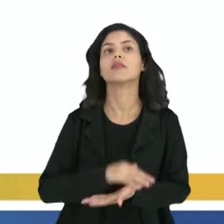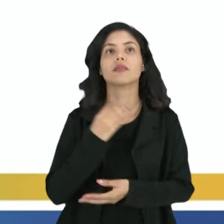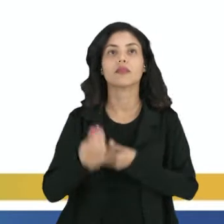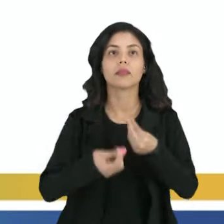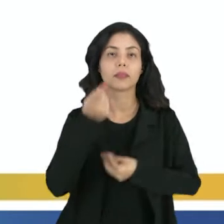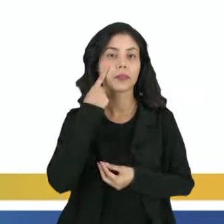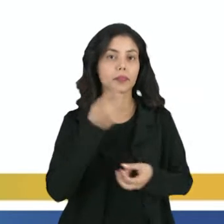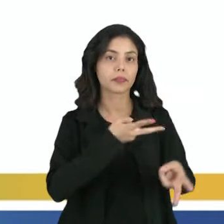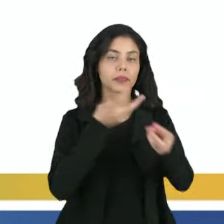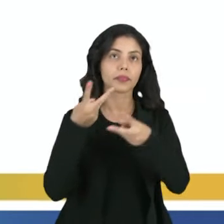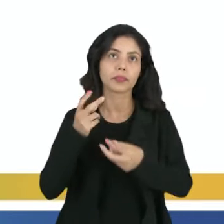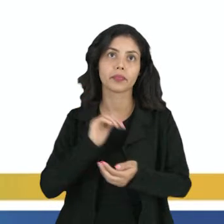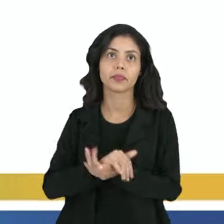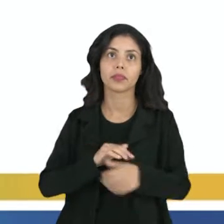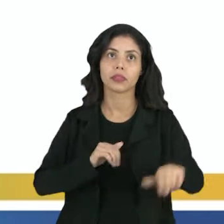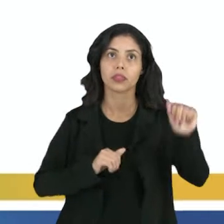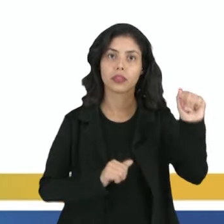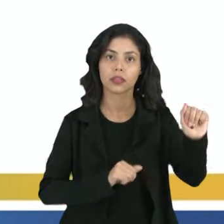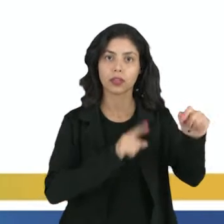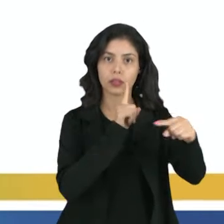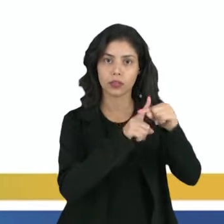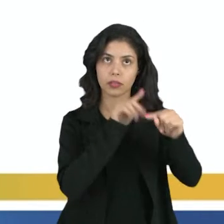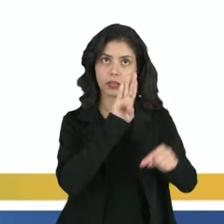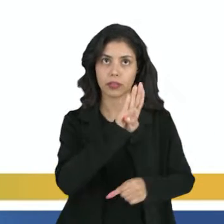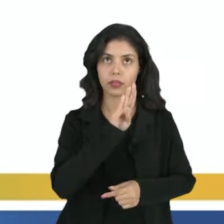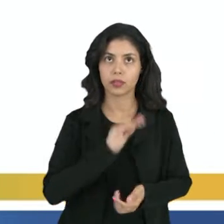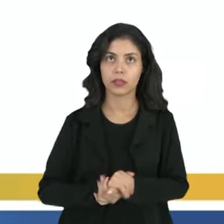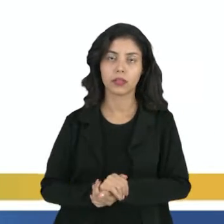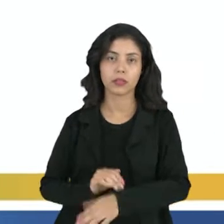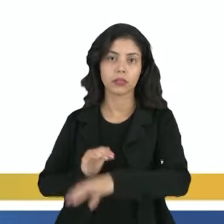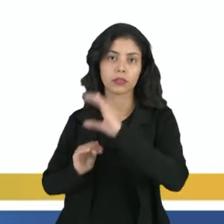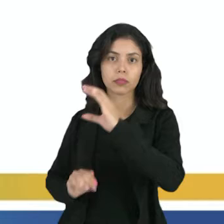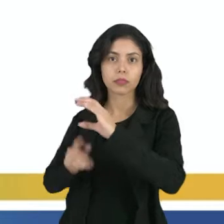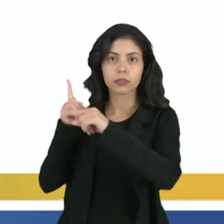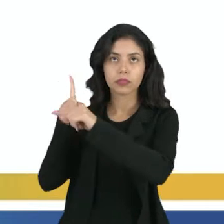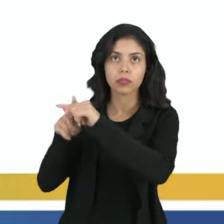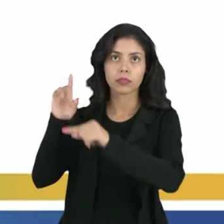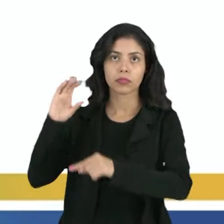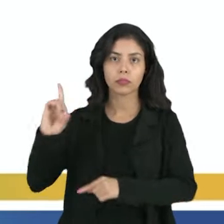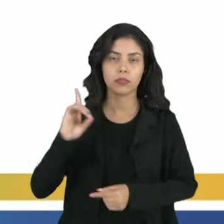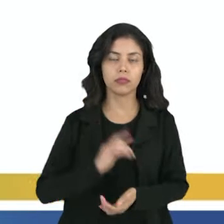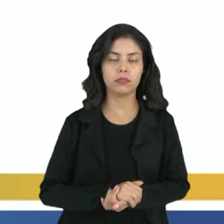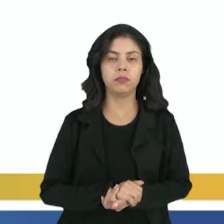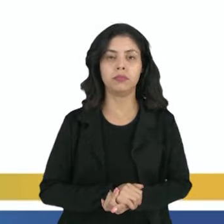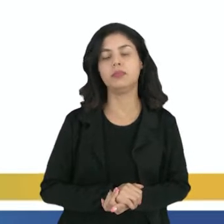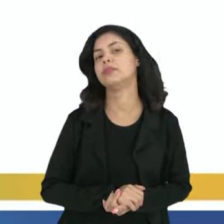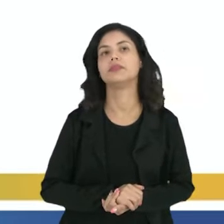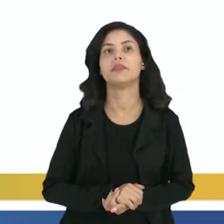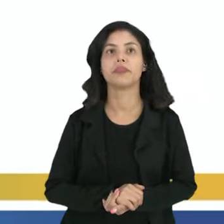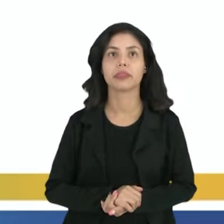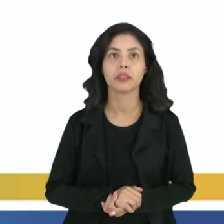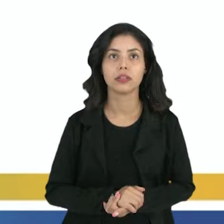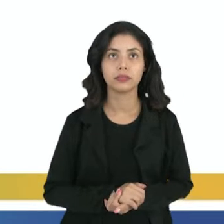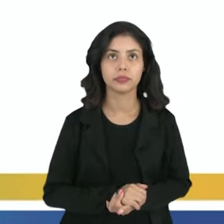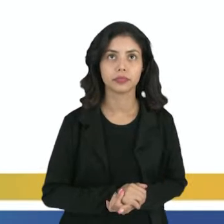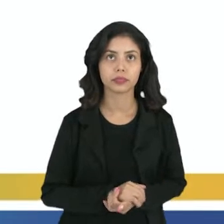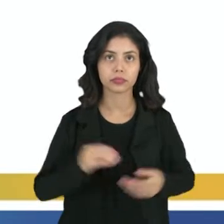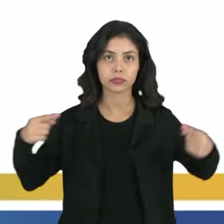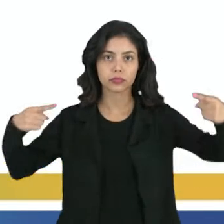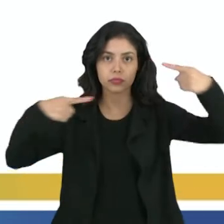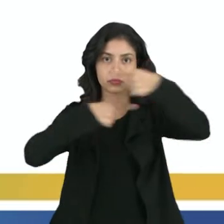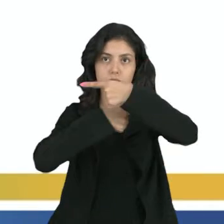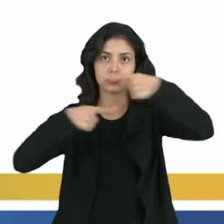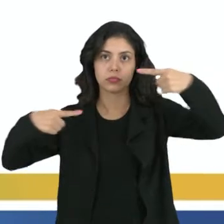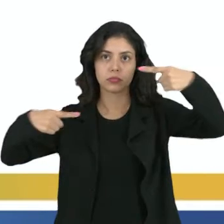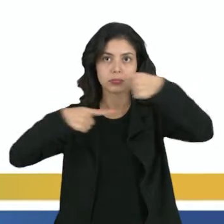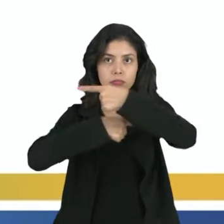observar aqui, nós temos os reagentes A mais B, formando os produtos CD.